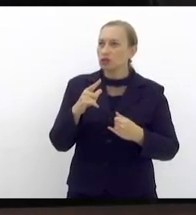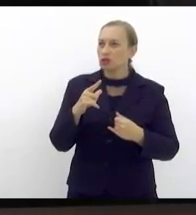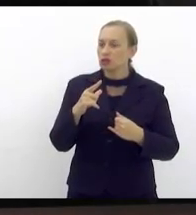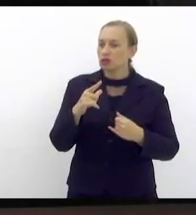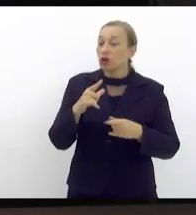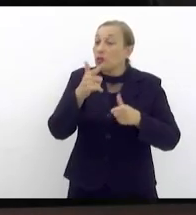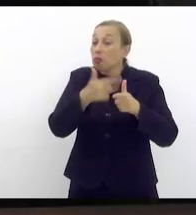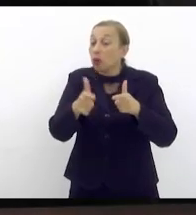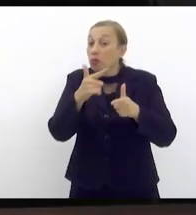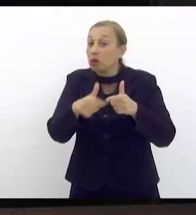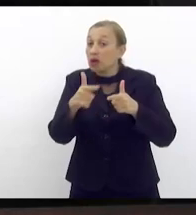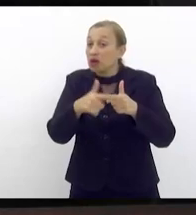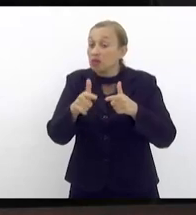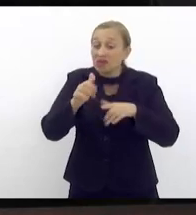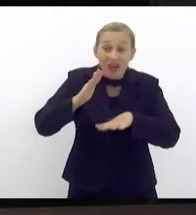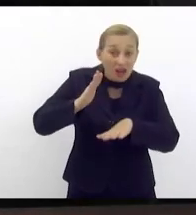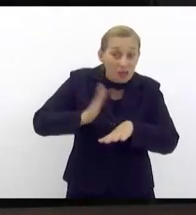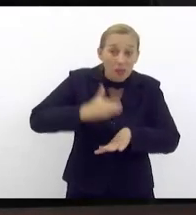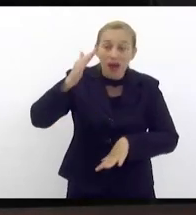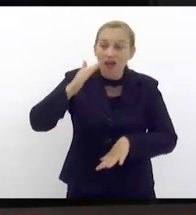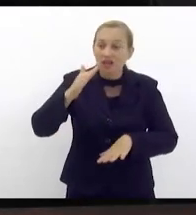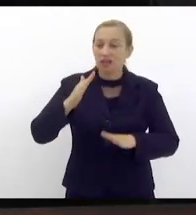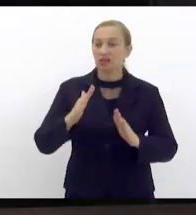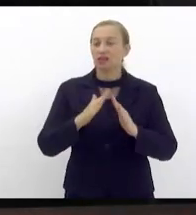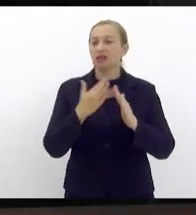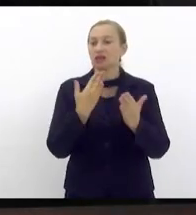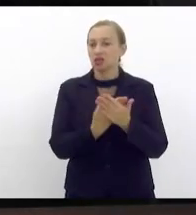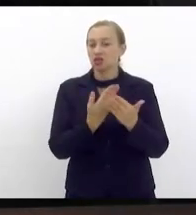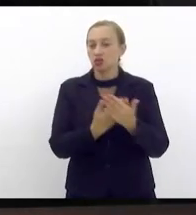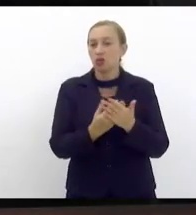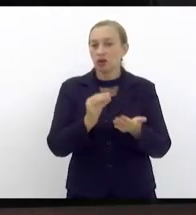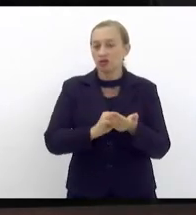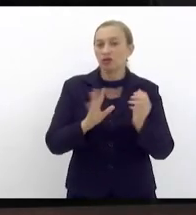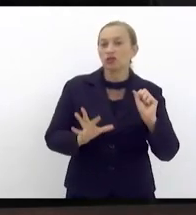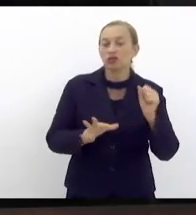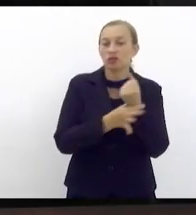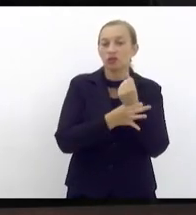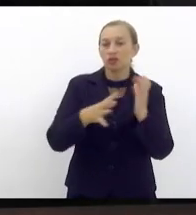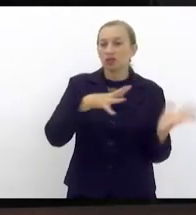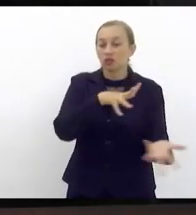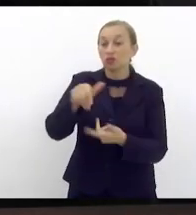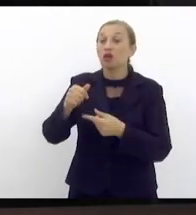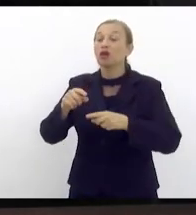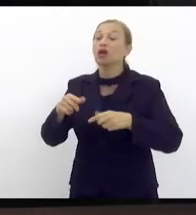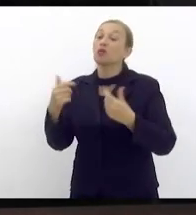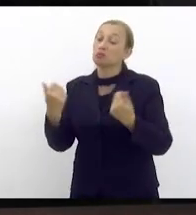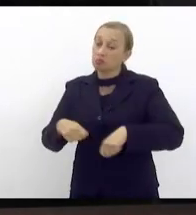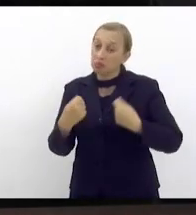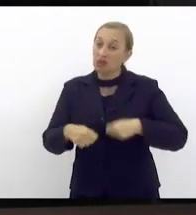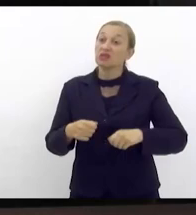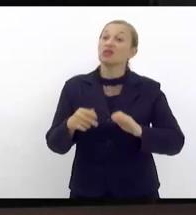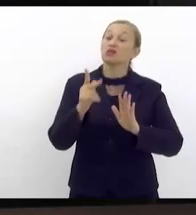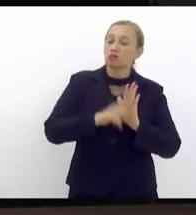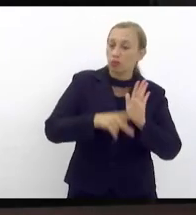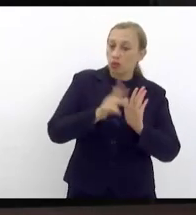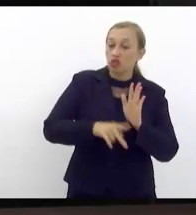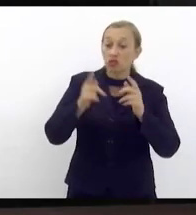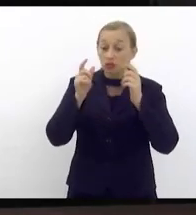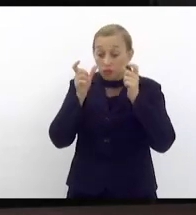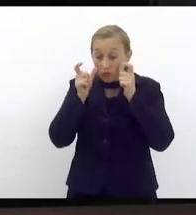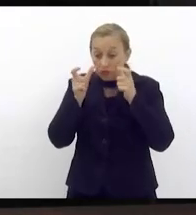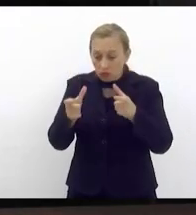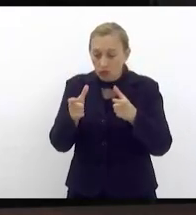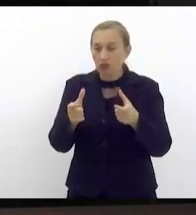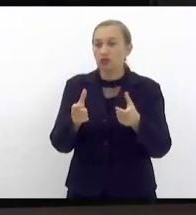problemas com seguranças Escolares do mundo então realmente é um projeto que a gente precisa levar em consideração